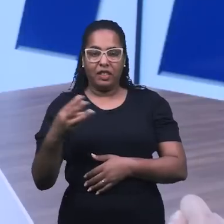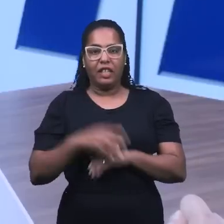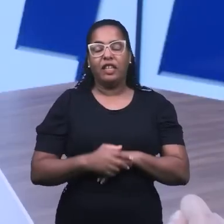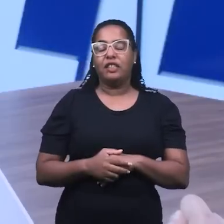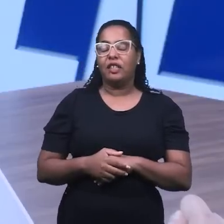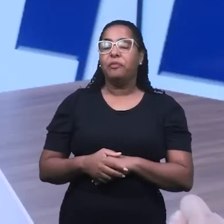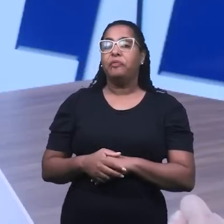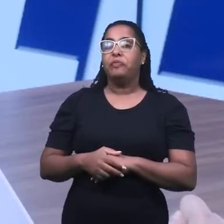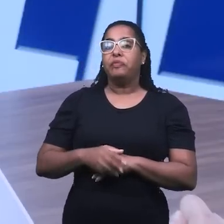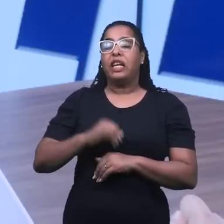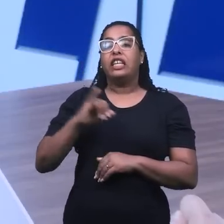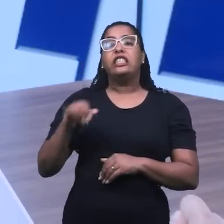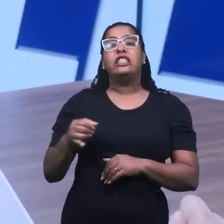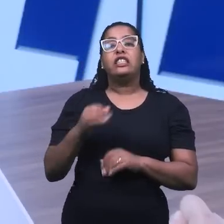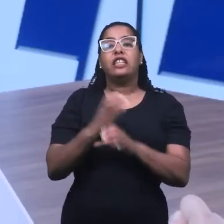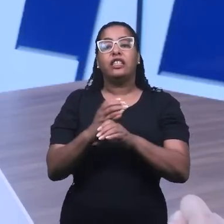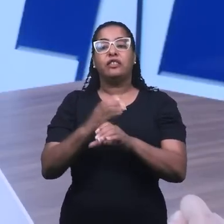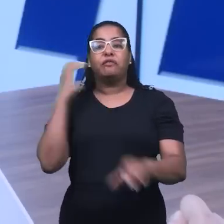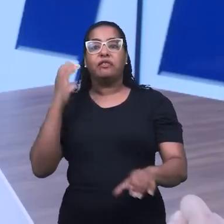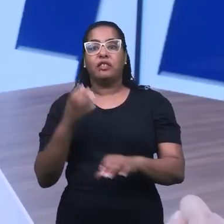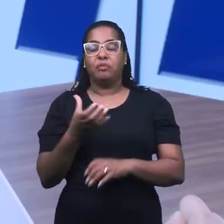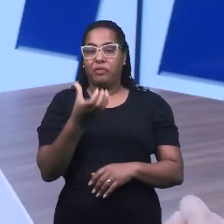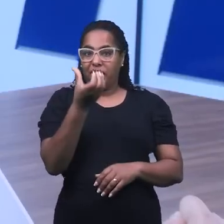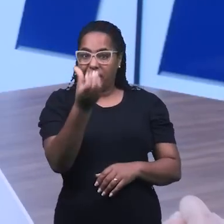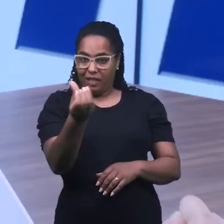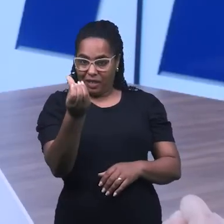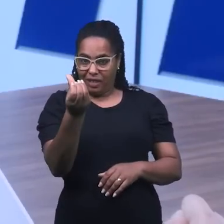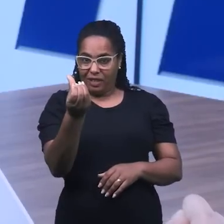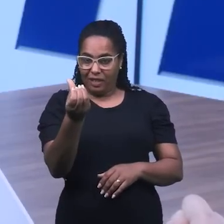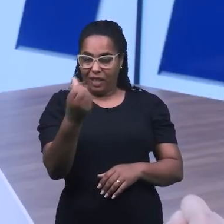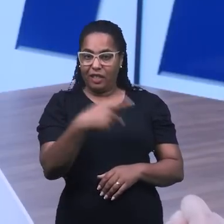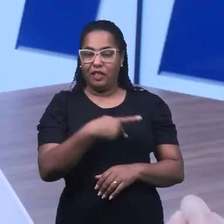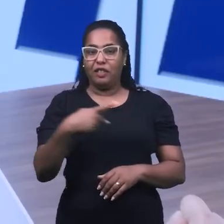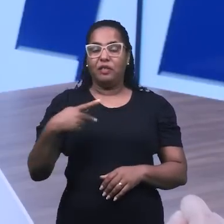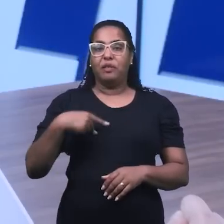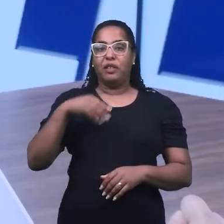igreja de Jardim Camburi 6, ministério do pastor Everaldo Filpo.